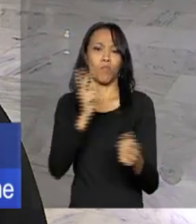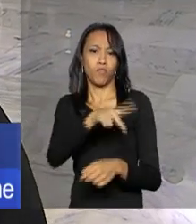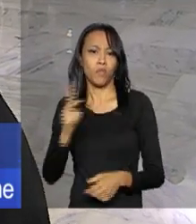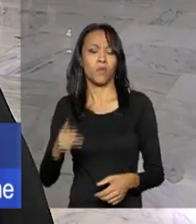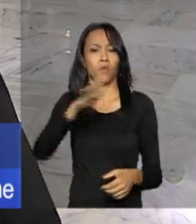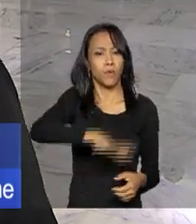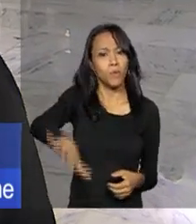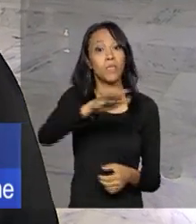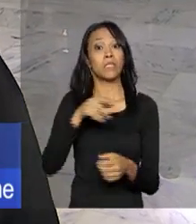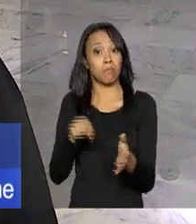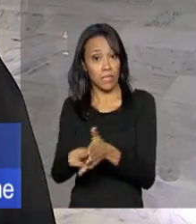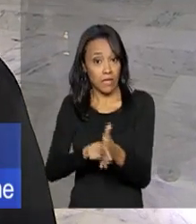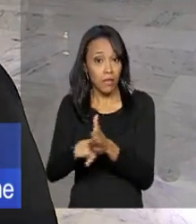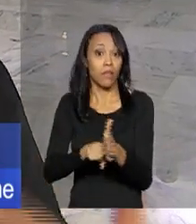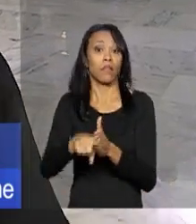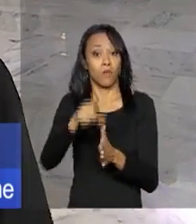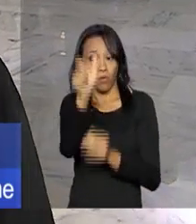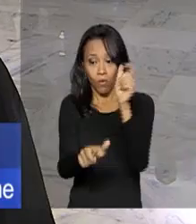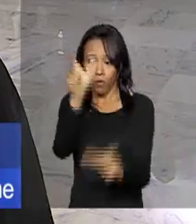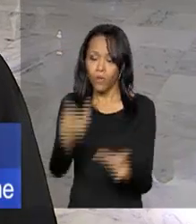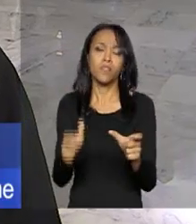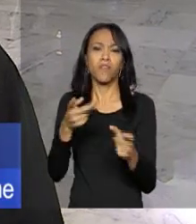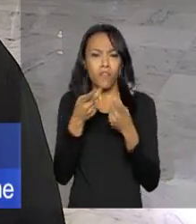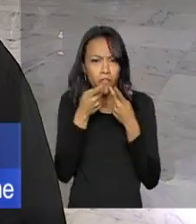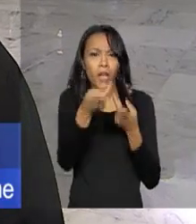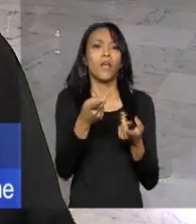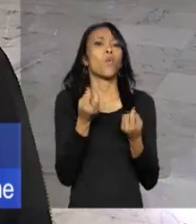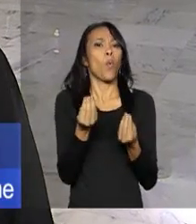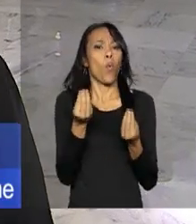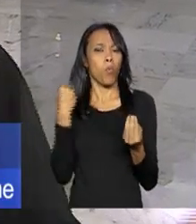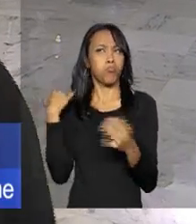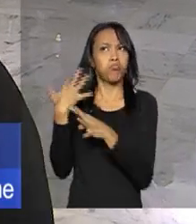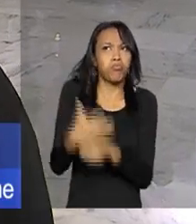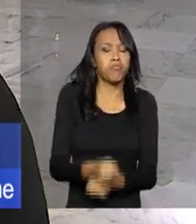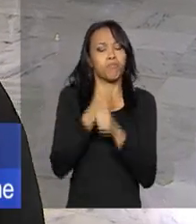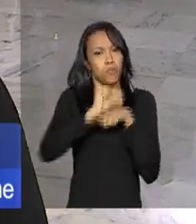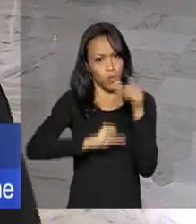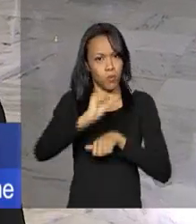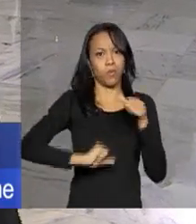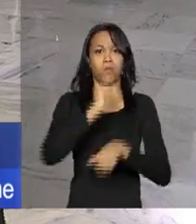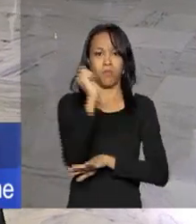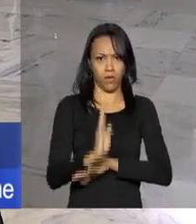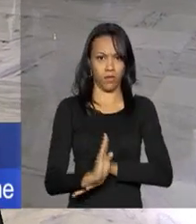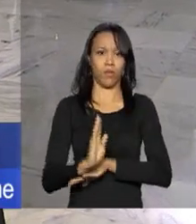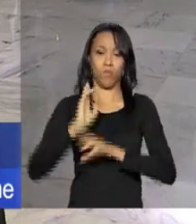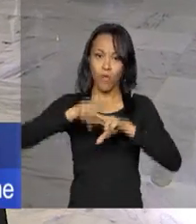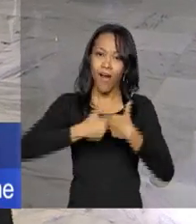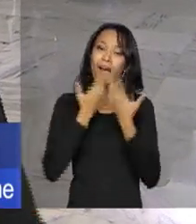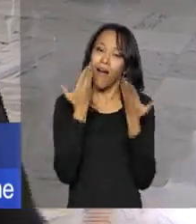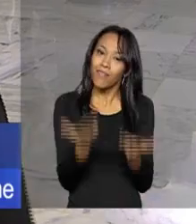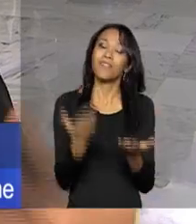pesquisadores dando seu depoimento de como houve uma transformação no Brasil recente e isso aconteceu graças ao ambiente